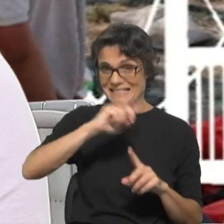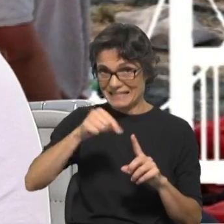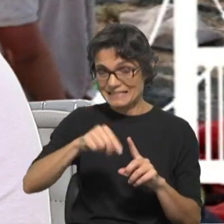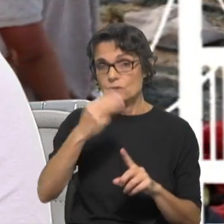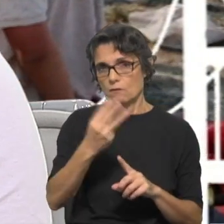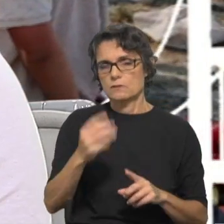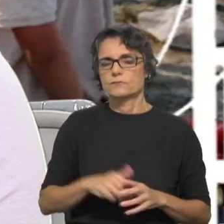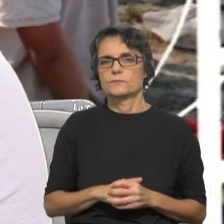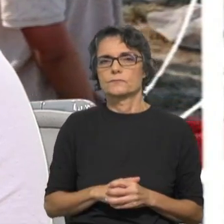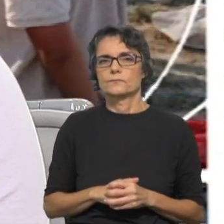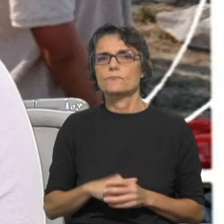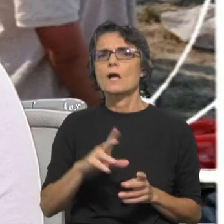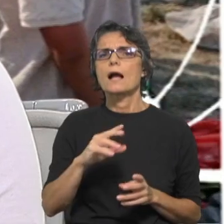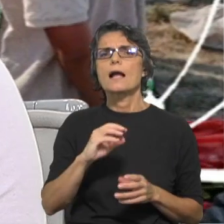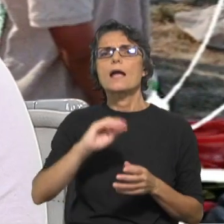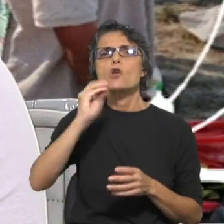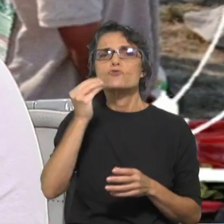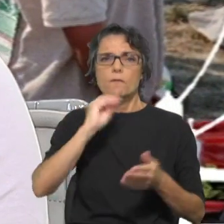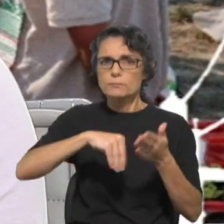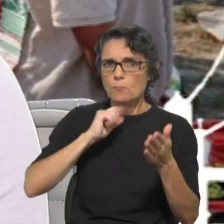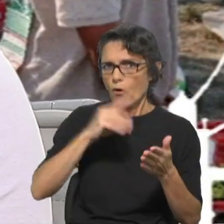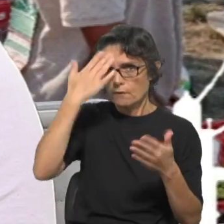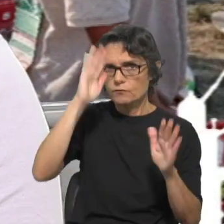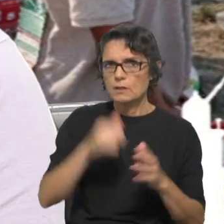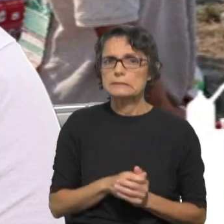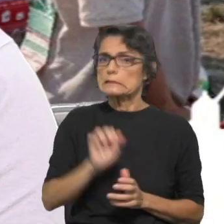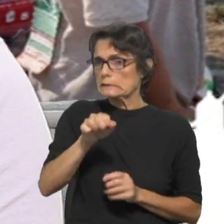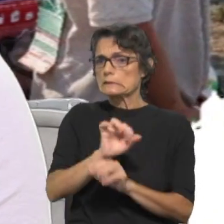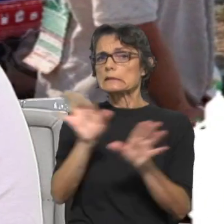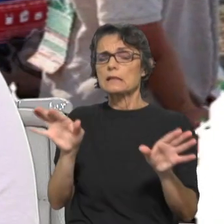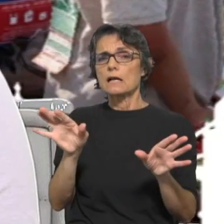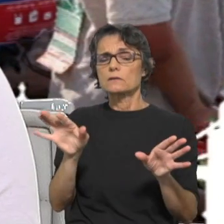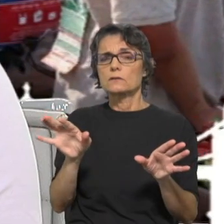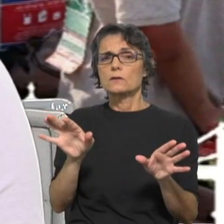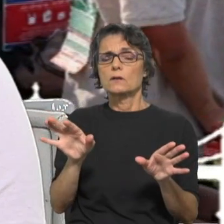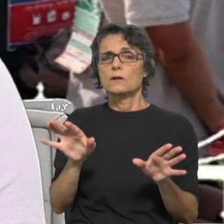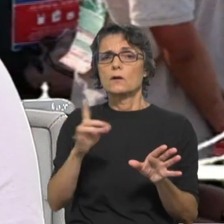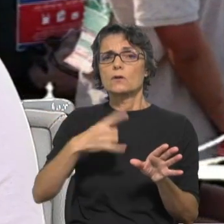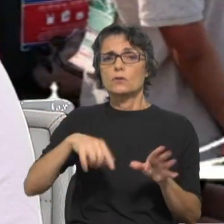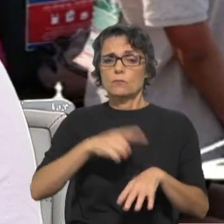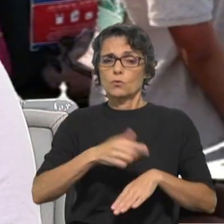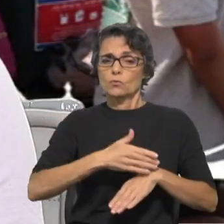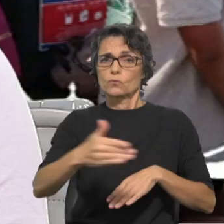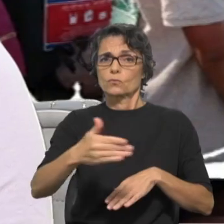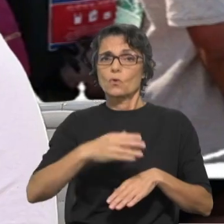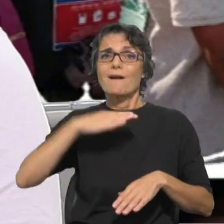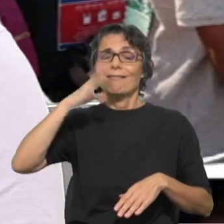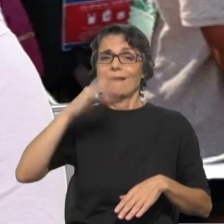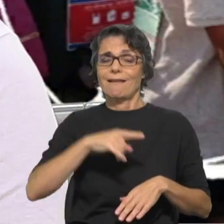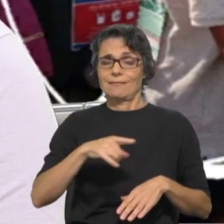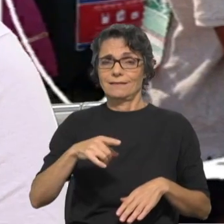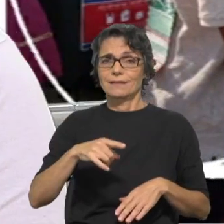inscrever, basta manifestar essa vontade? Claro, nós damos, por norma, um período, uma faixa etária dos 17